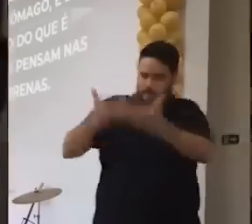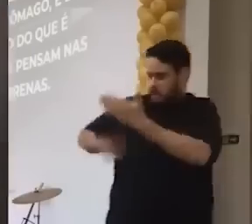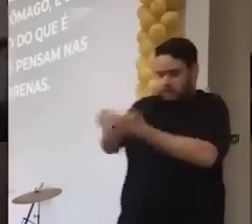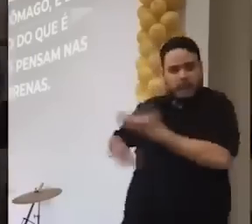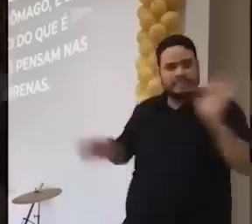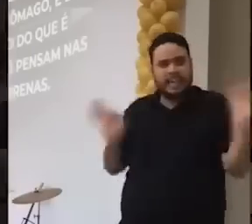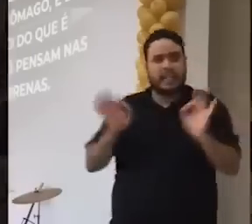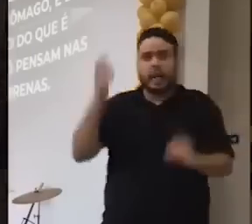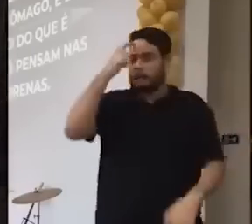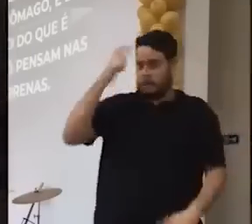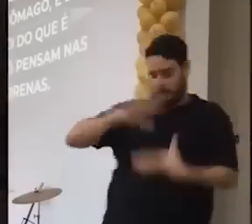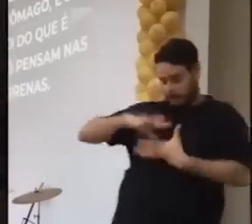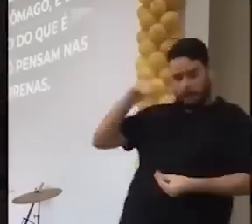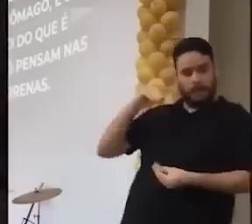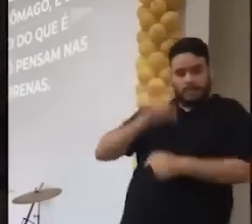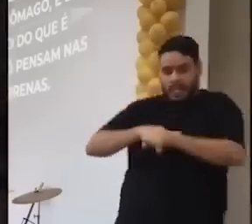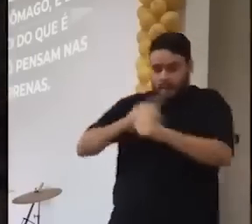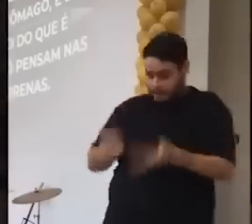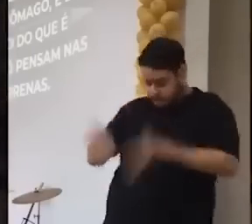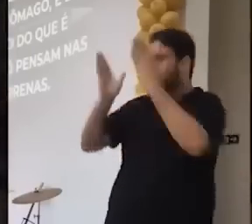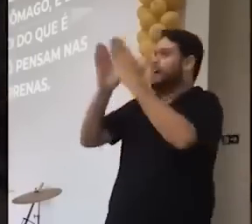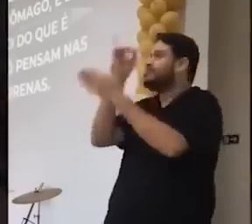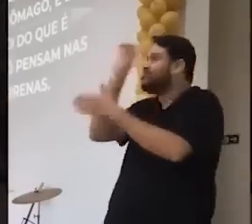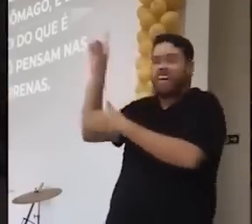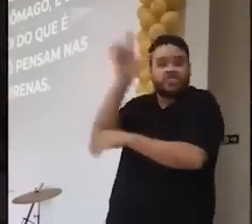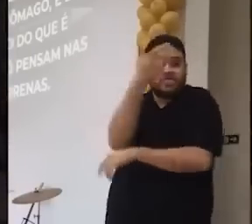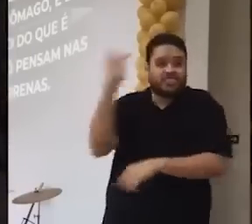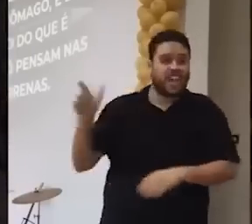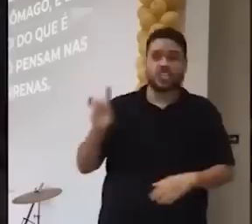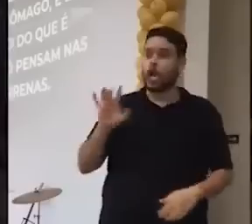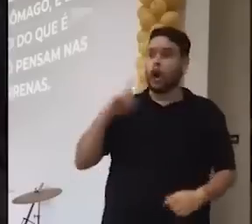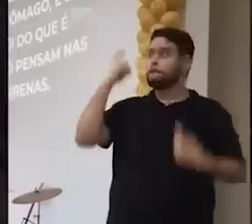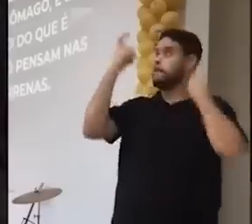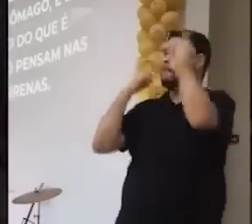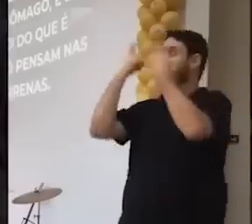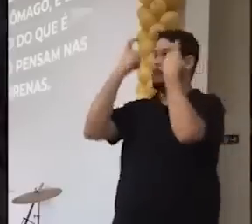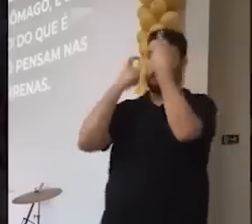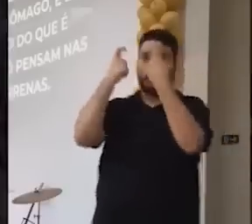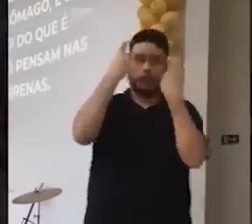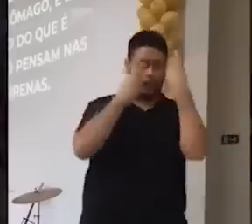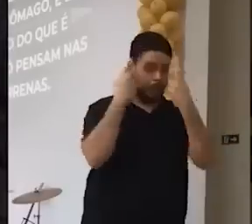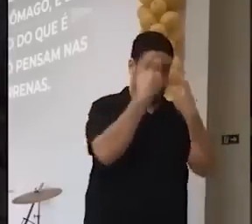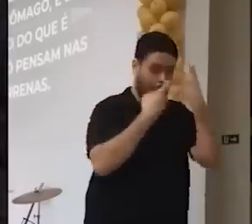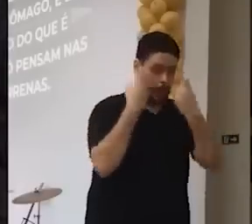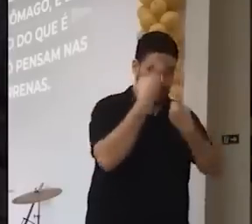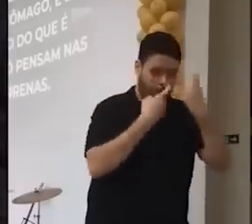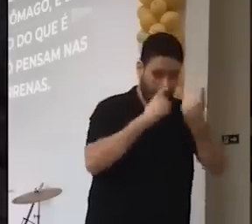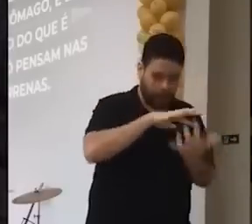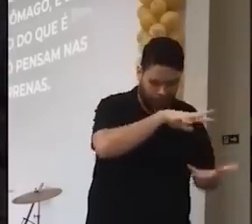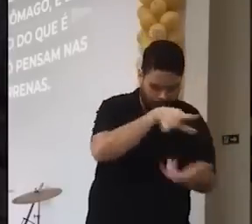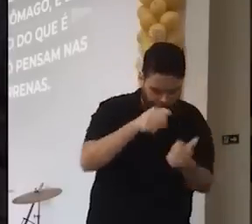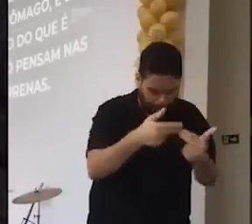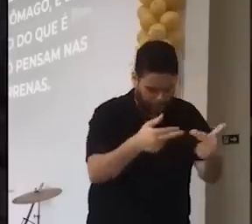na alma delas, elas não têm tempo para Deus, porque elas só se preocupam com as coisas terrenas.